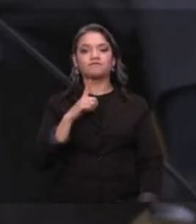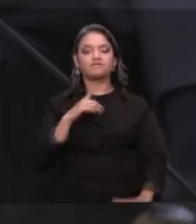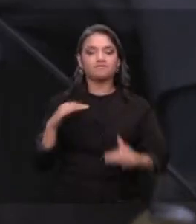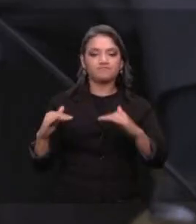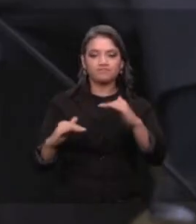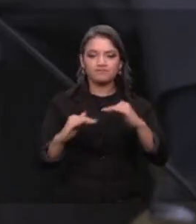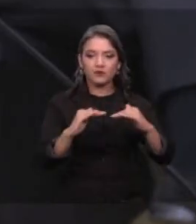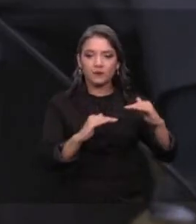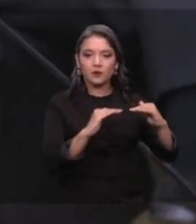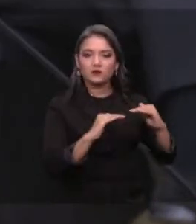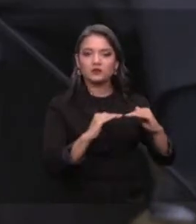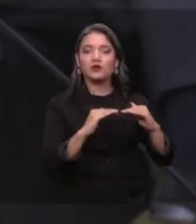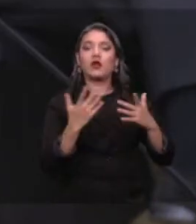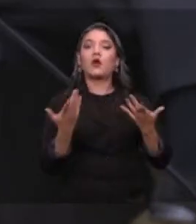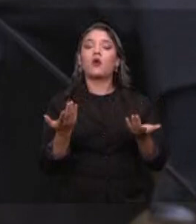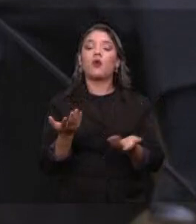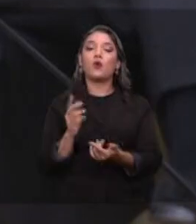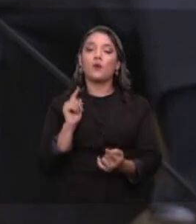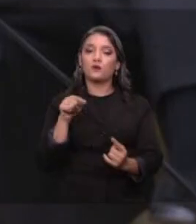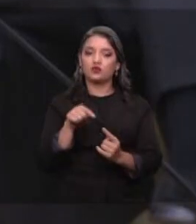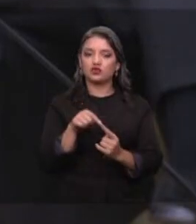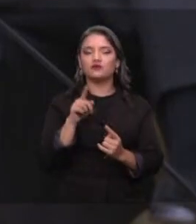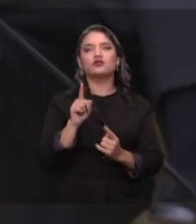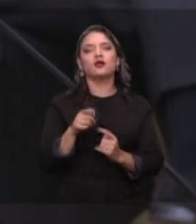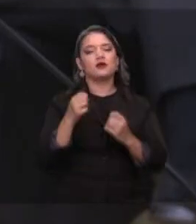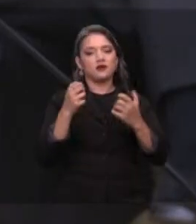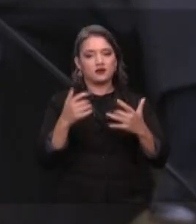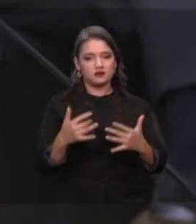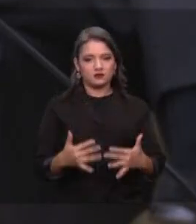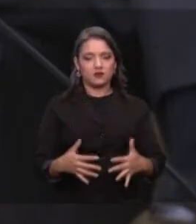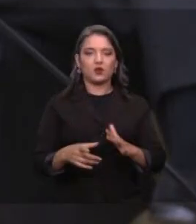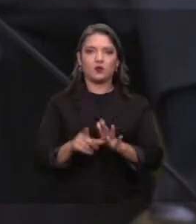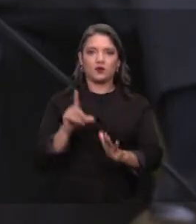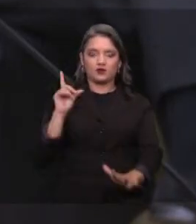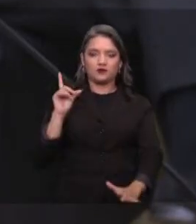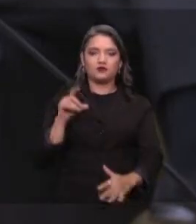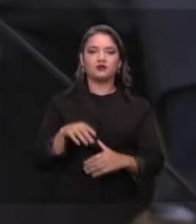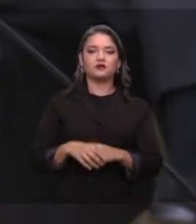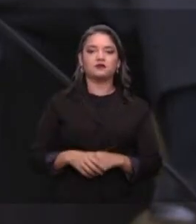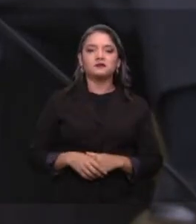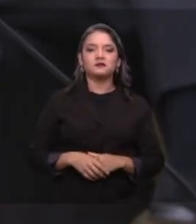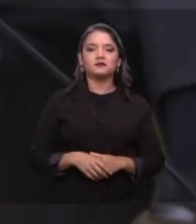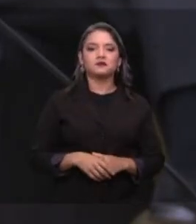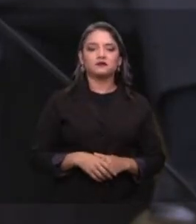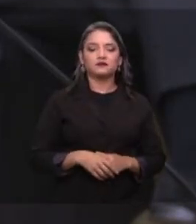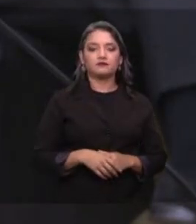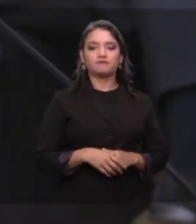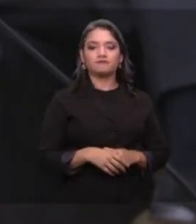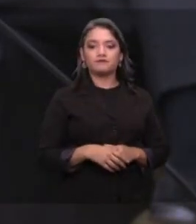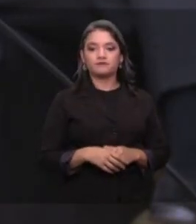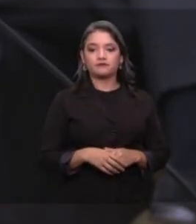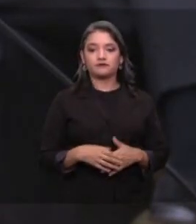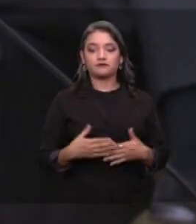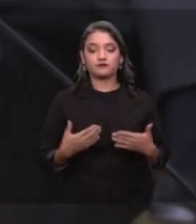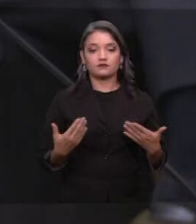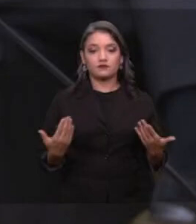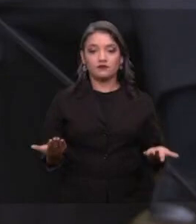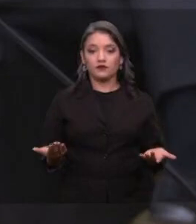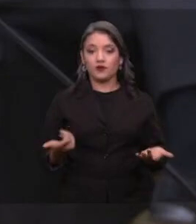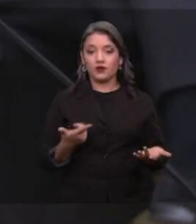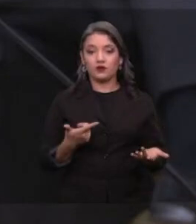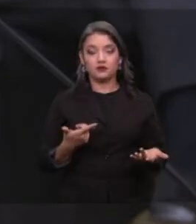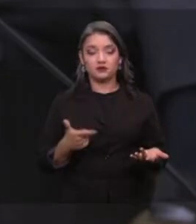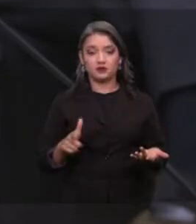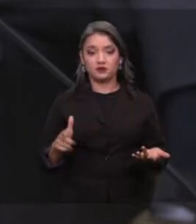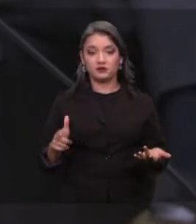A razão é muito clara e já foi abordada no tópico precedente. Não há, efetivamente não há,